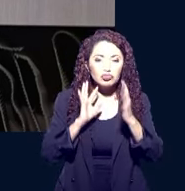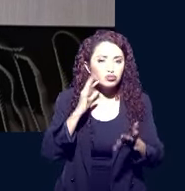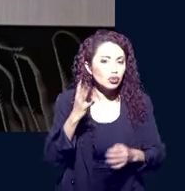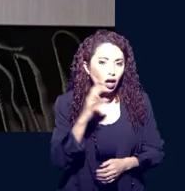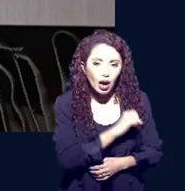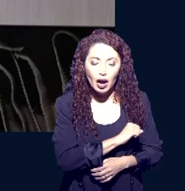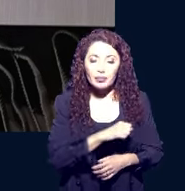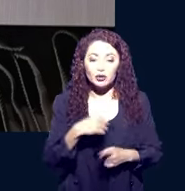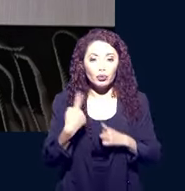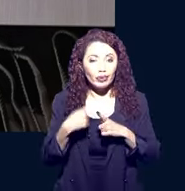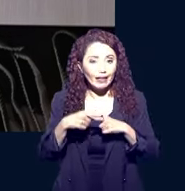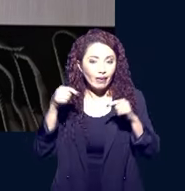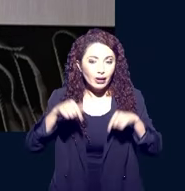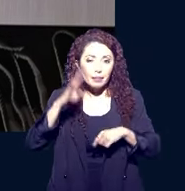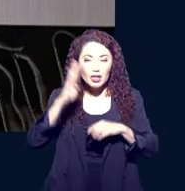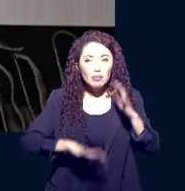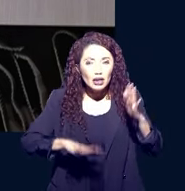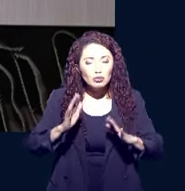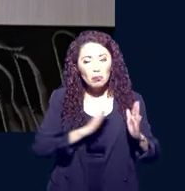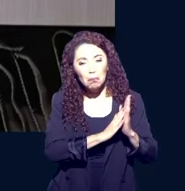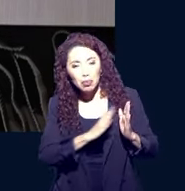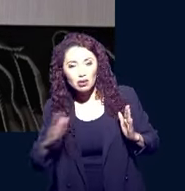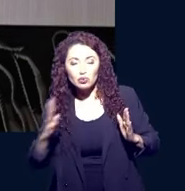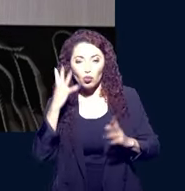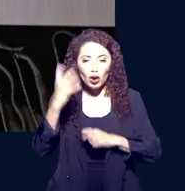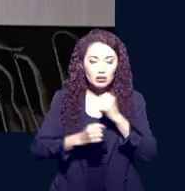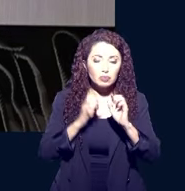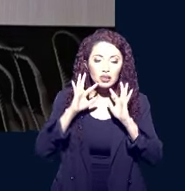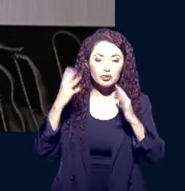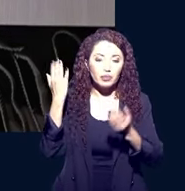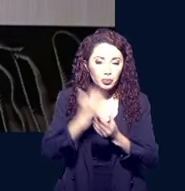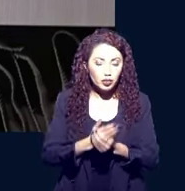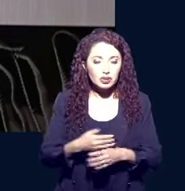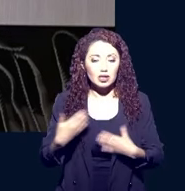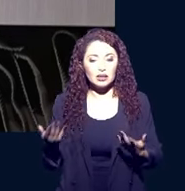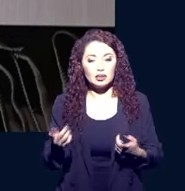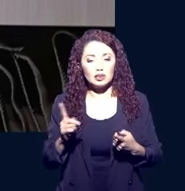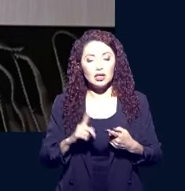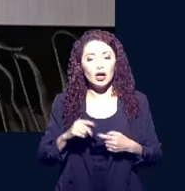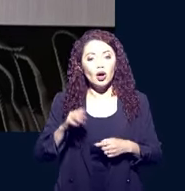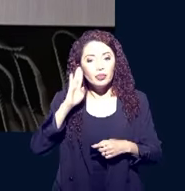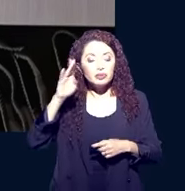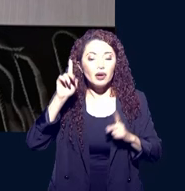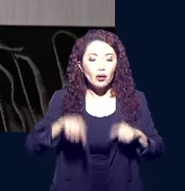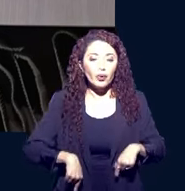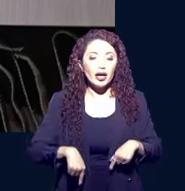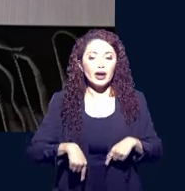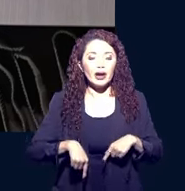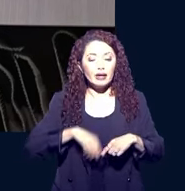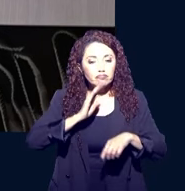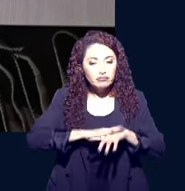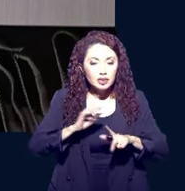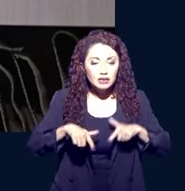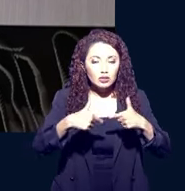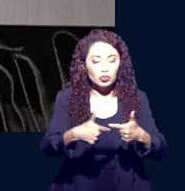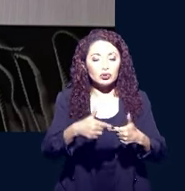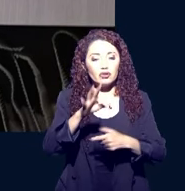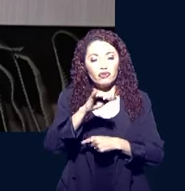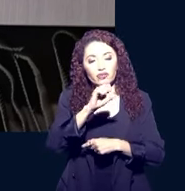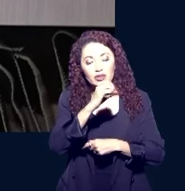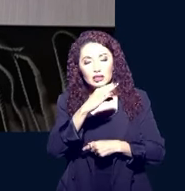mais de 4 anos os dois grandes gargalos da justiça brasileira são a execução fiscal e as ações contra